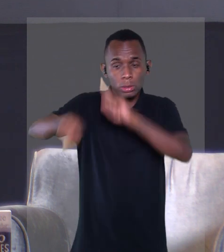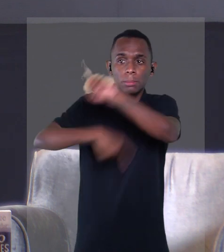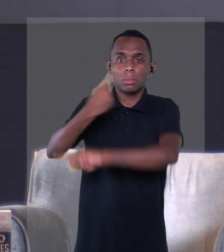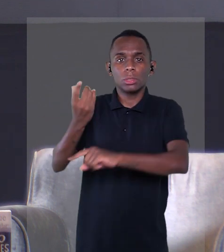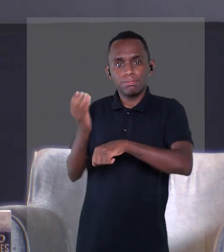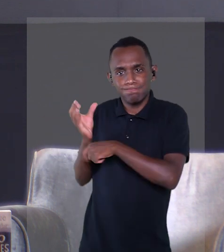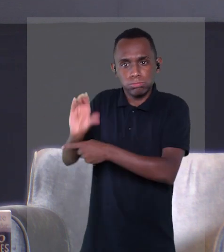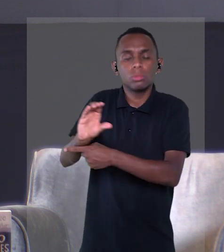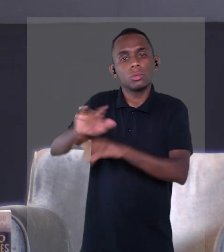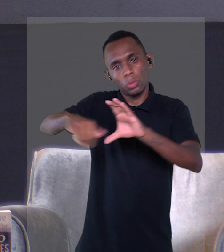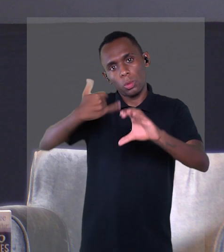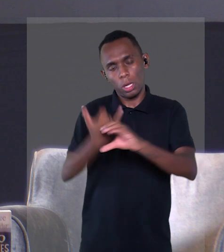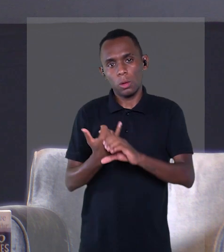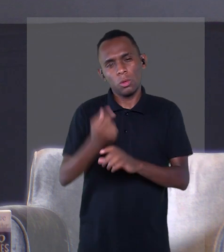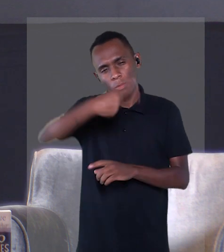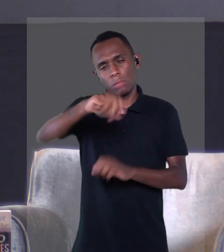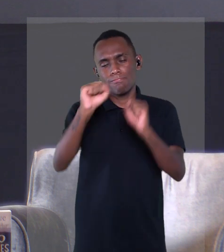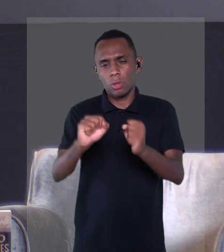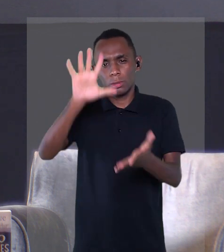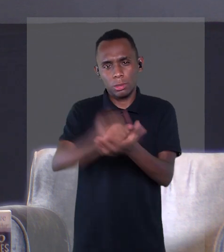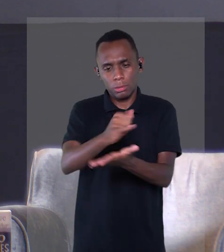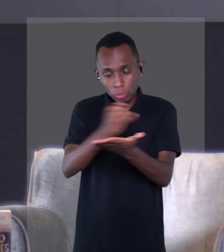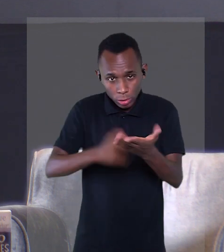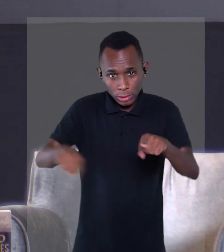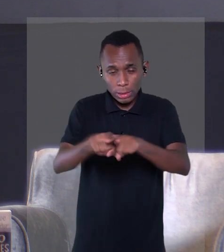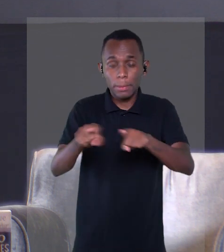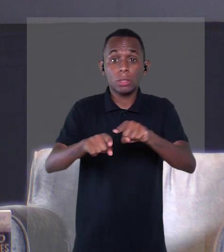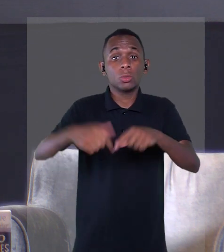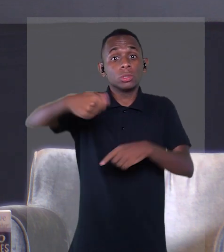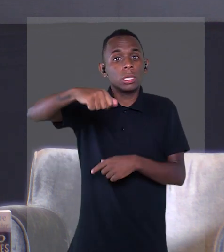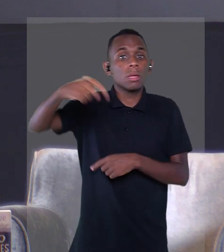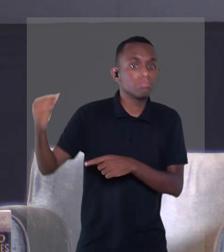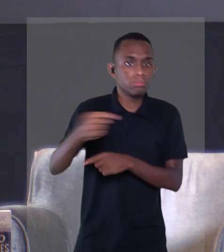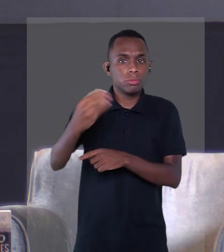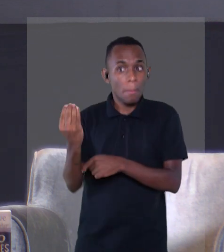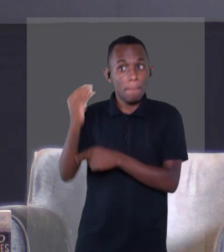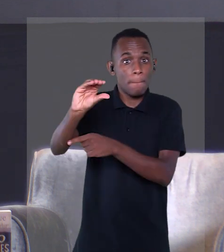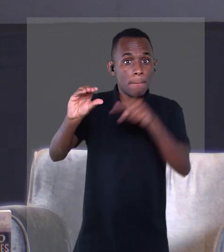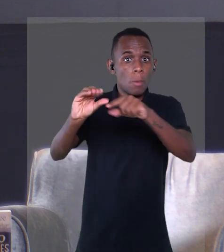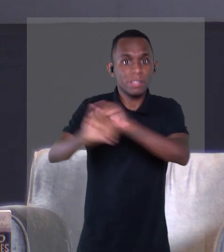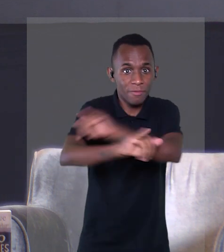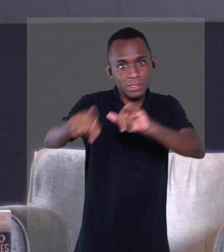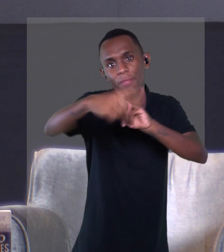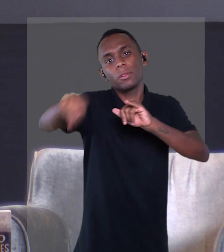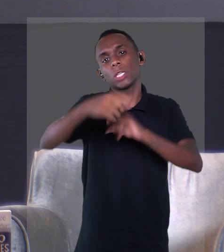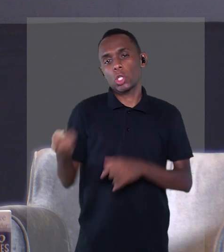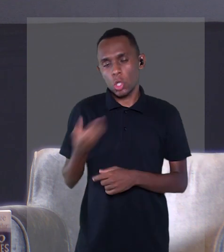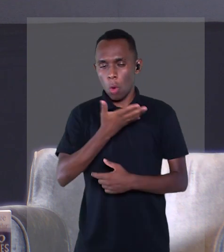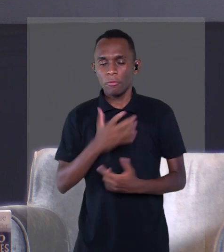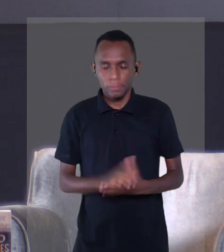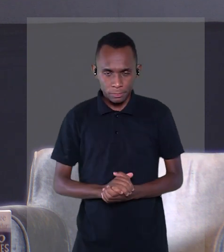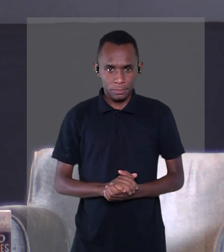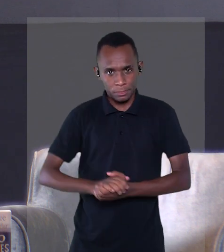o canal no YouTube. Vocês podem se inscrever, ativar o sininho para sempre ser notificado quando entrar um programa novo no